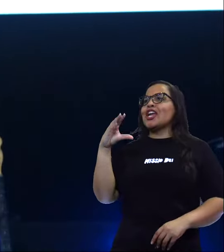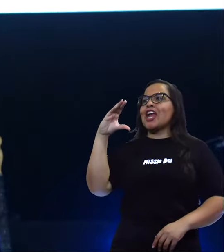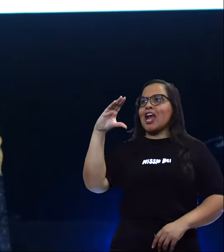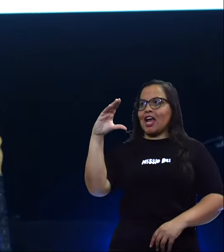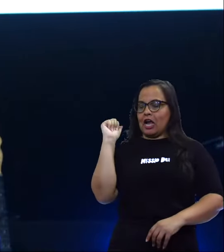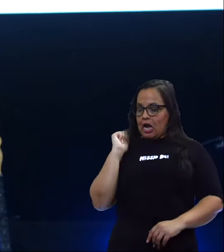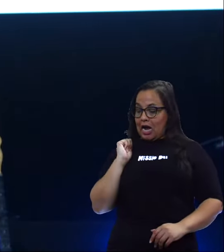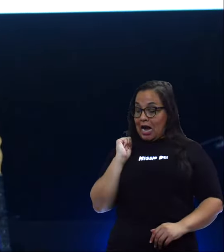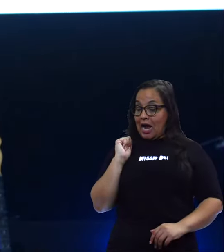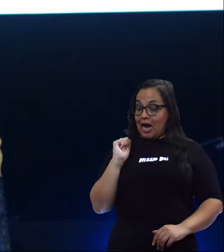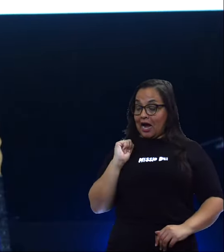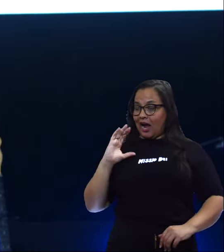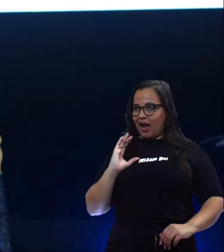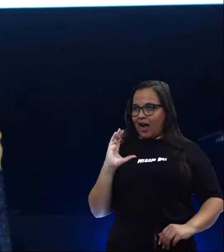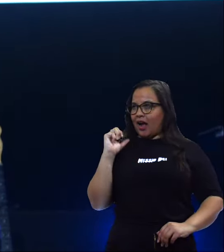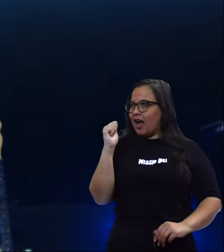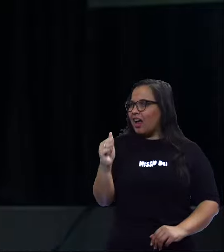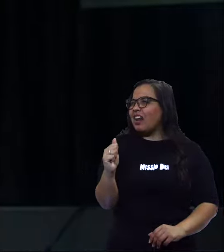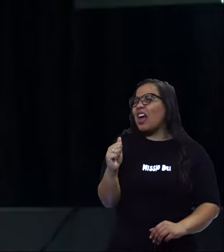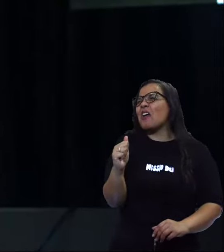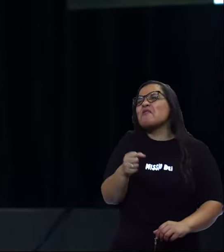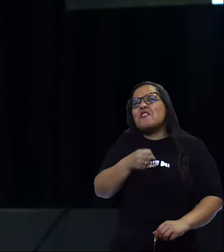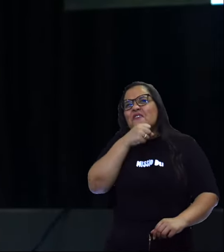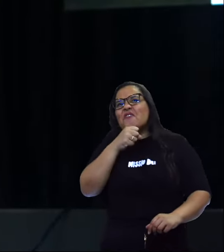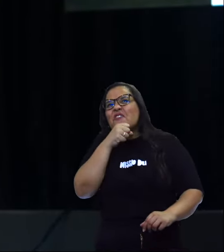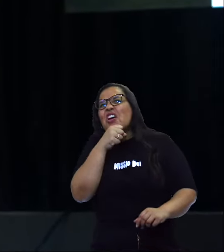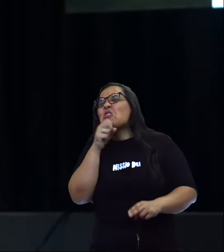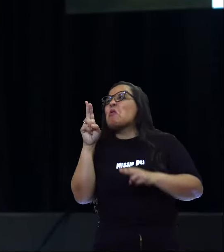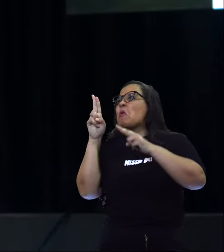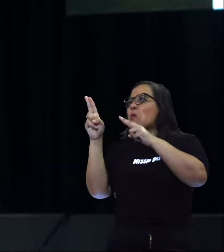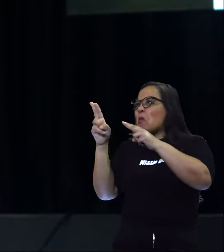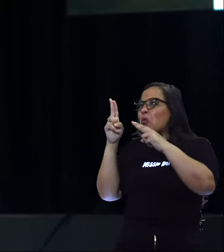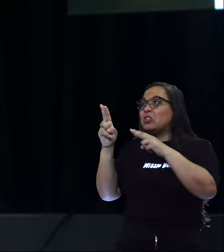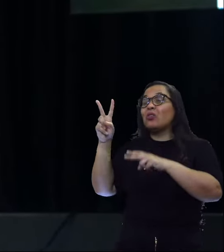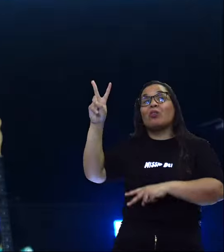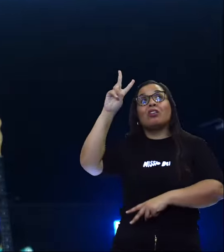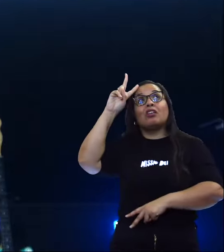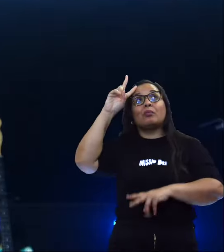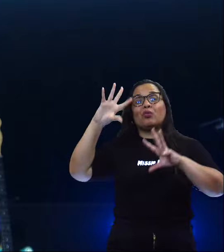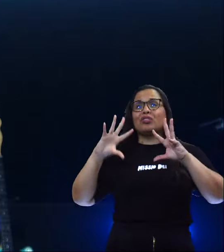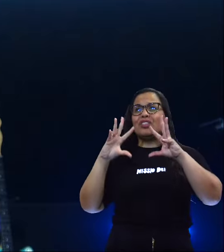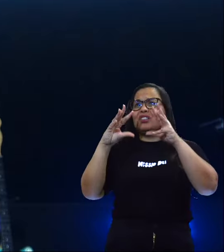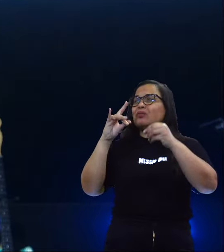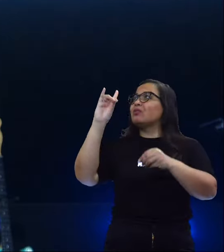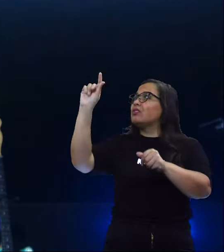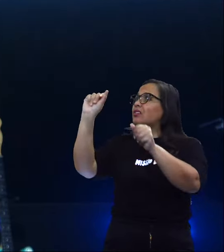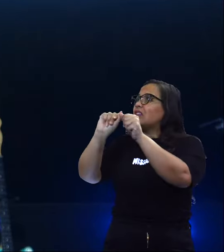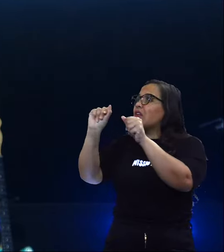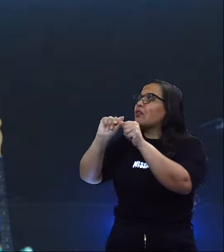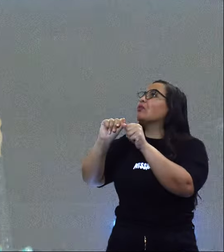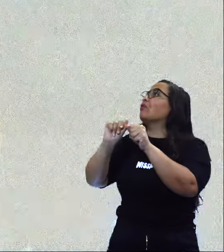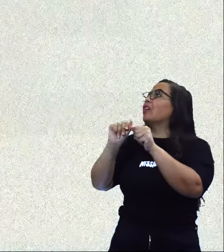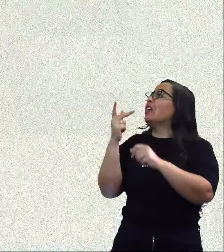assim acreditando nas promessas de que Deus estaria com ele, para que ele pudesse alcançar vitória naquele